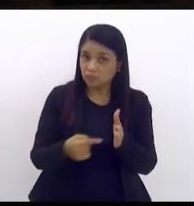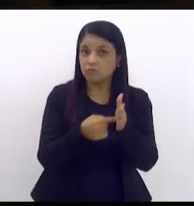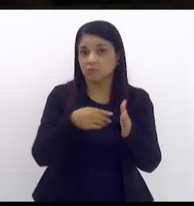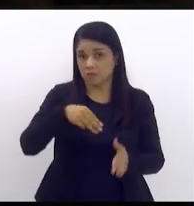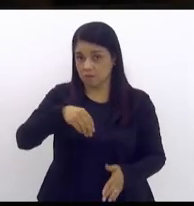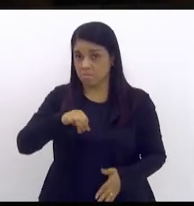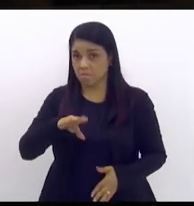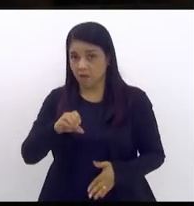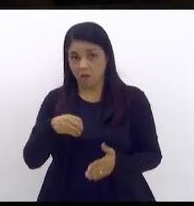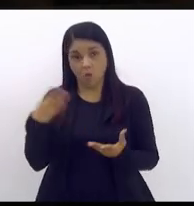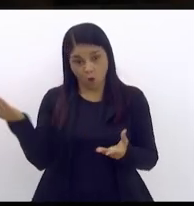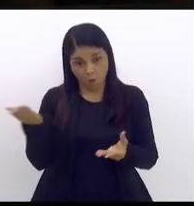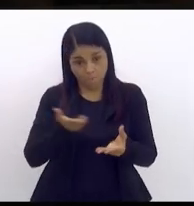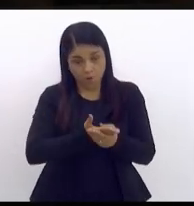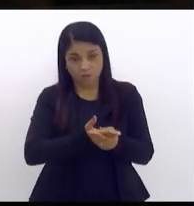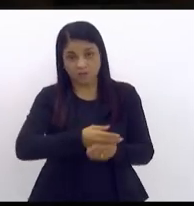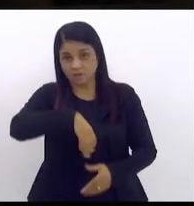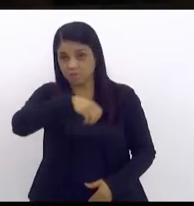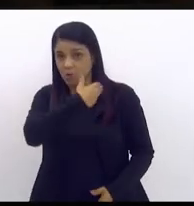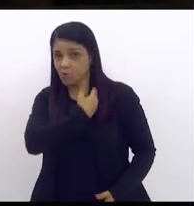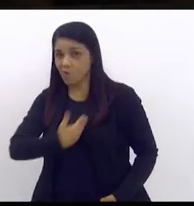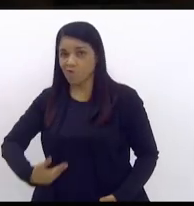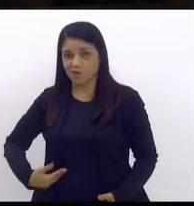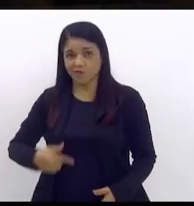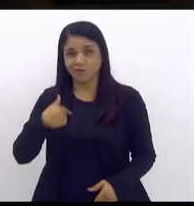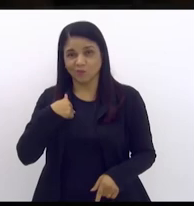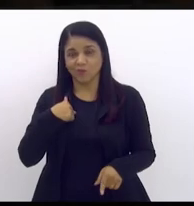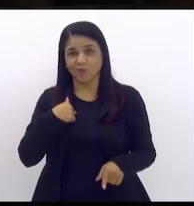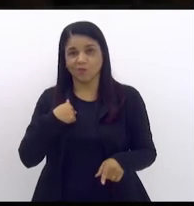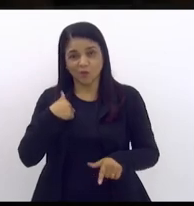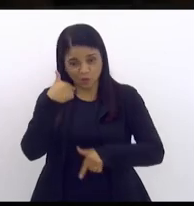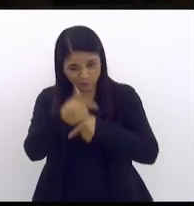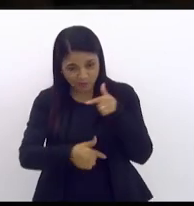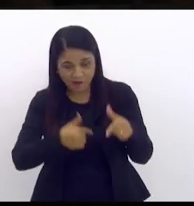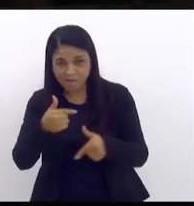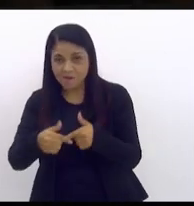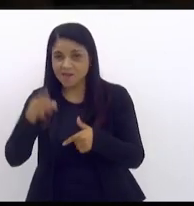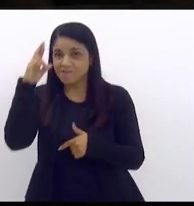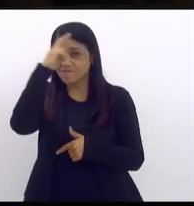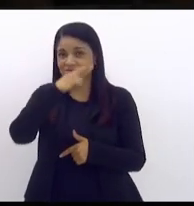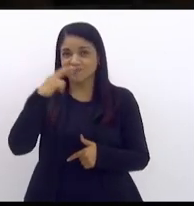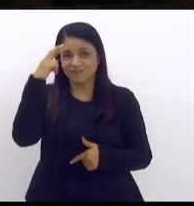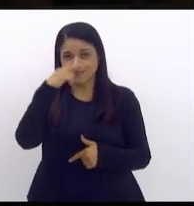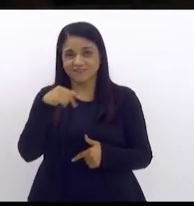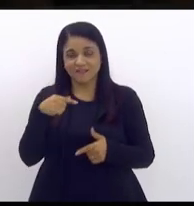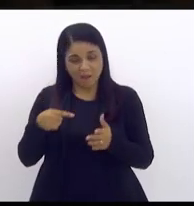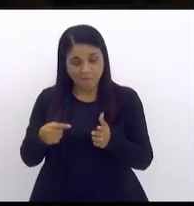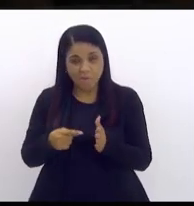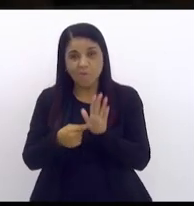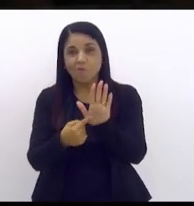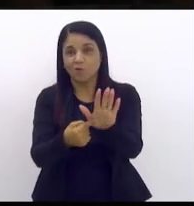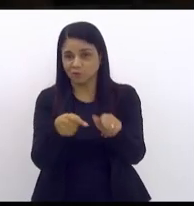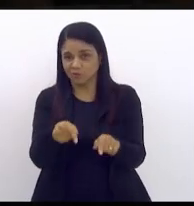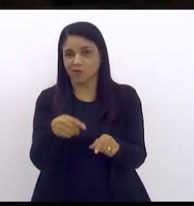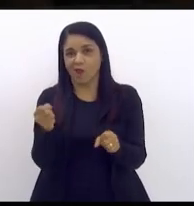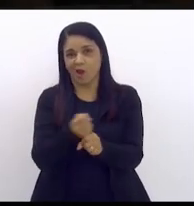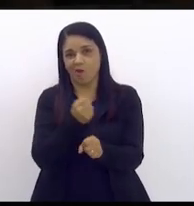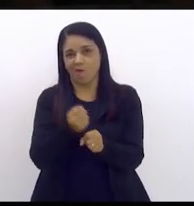sendo processado pelo governador porque fiz o meu trabalho de fiscalização, porque apontei que a obra era